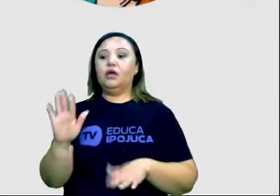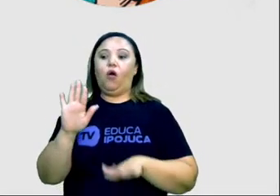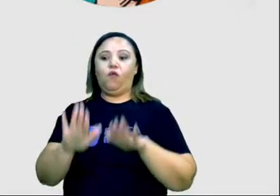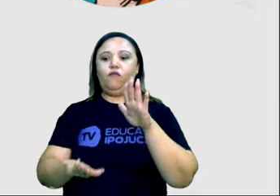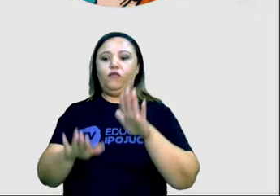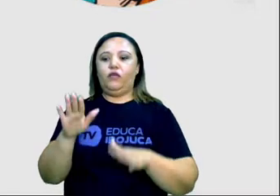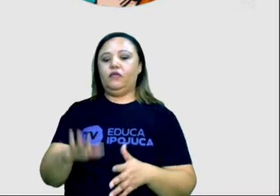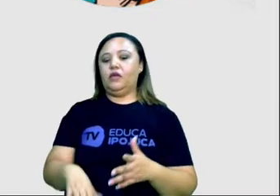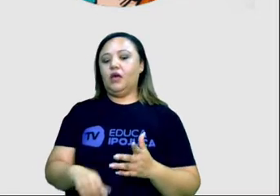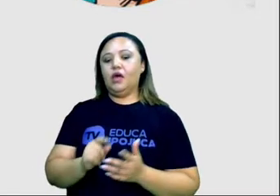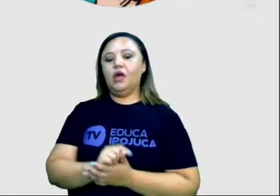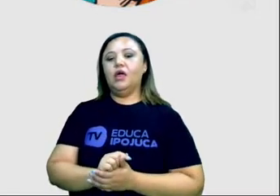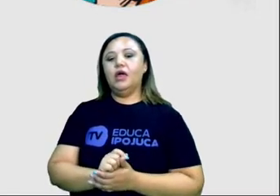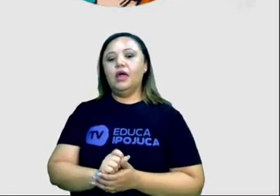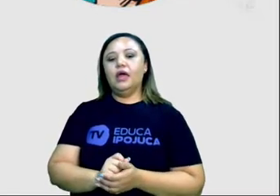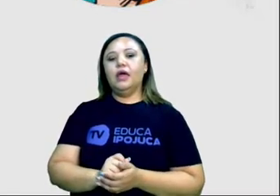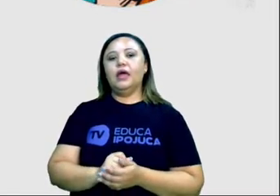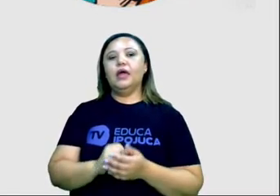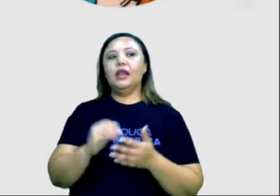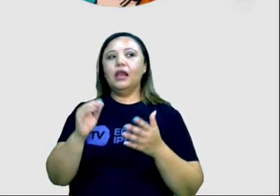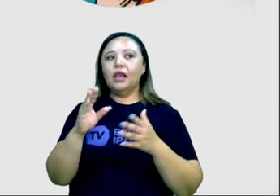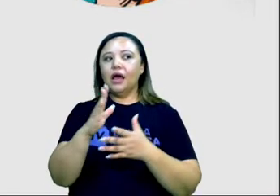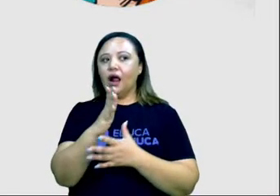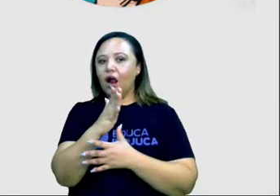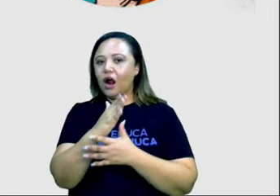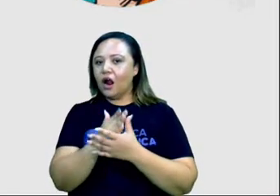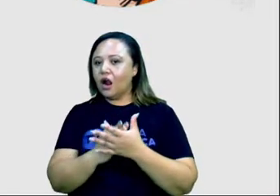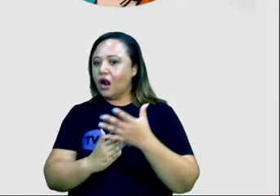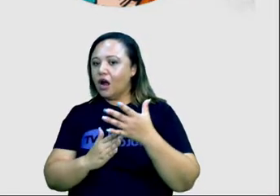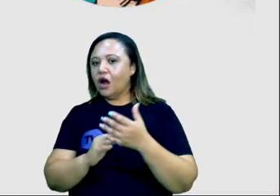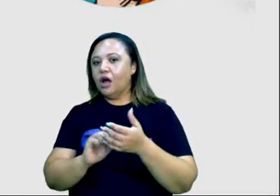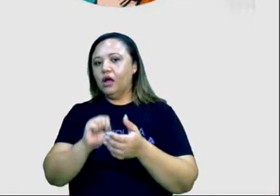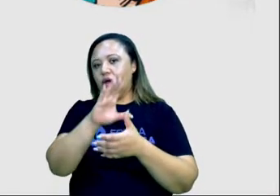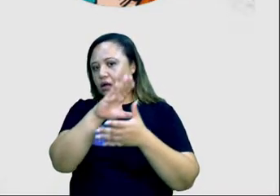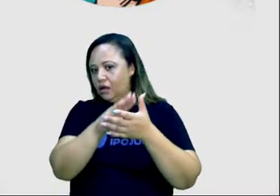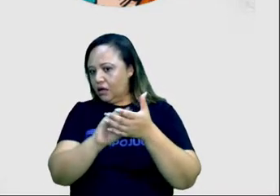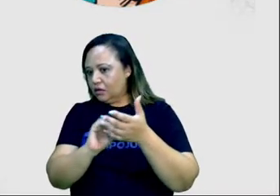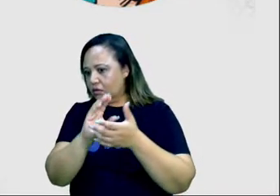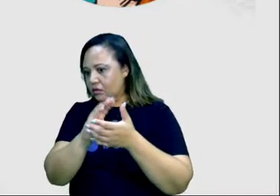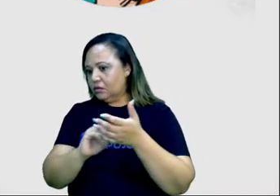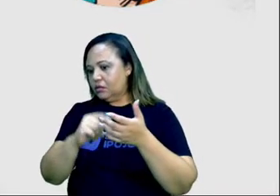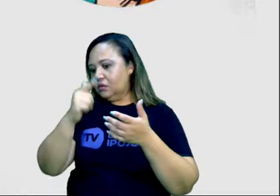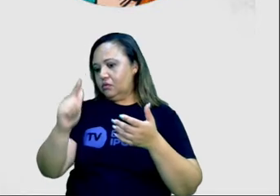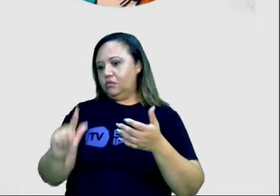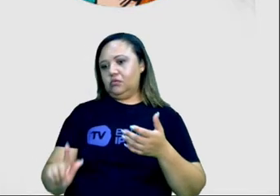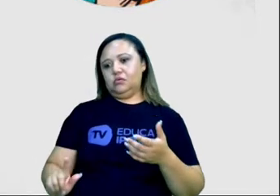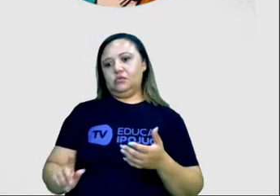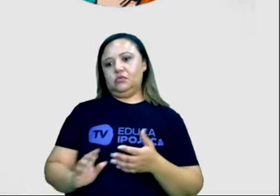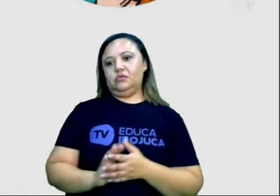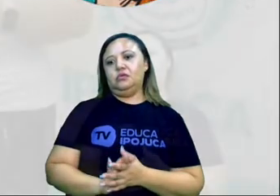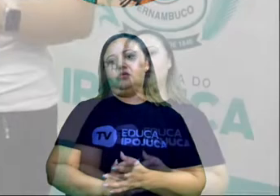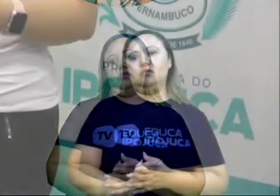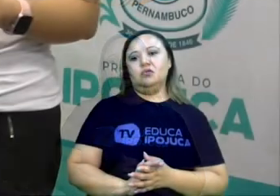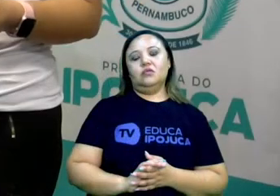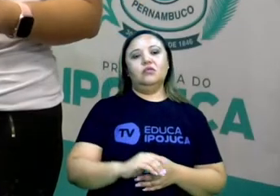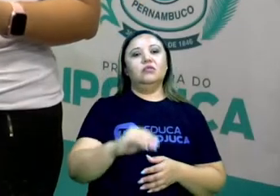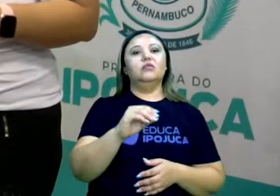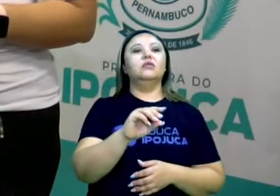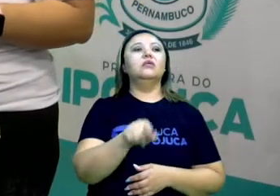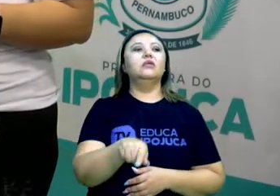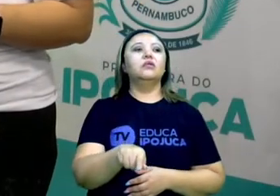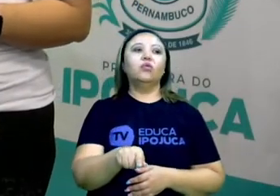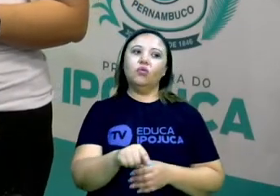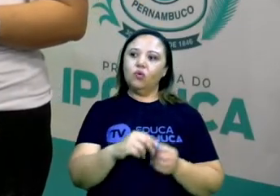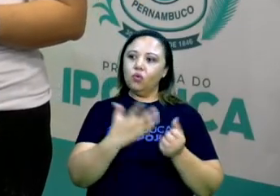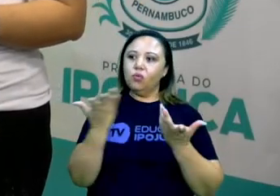tido sorte, ou pode ter poderia ter tido poucos candidatos nesse momento que ela foi concorrer a